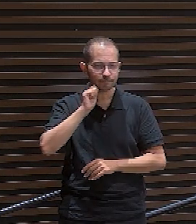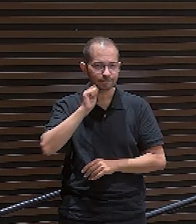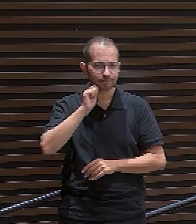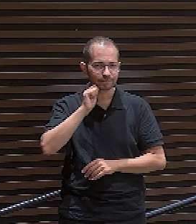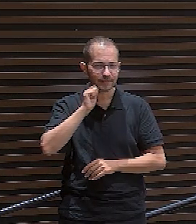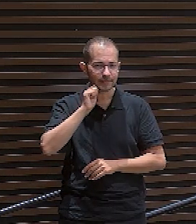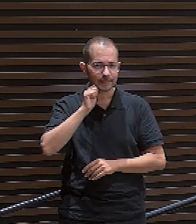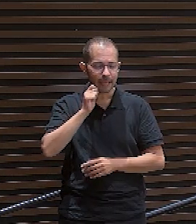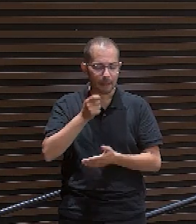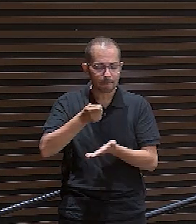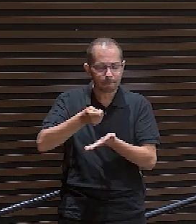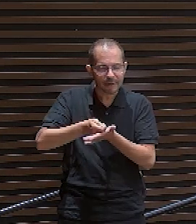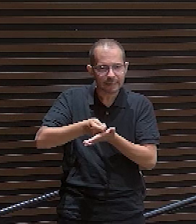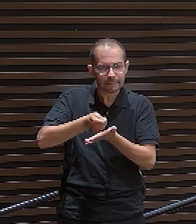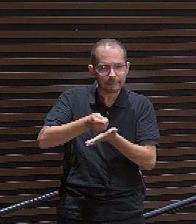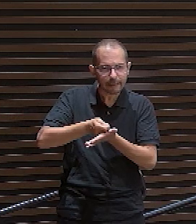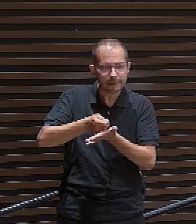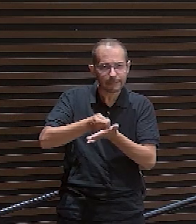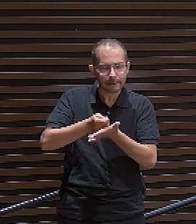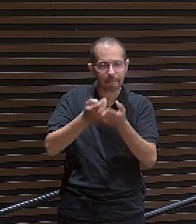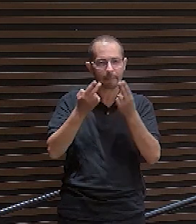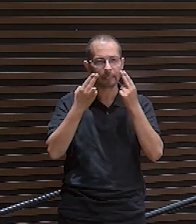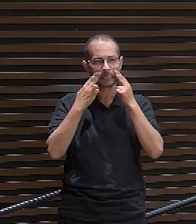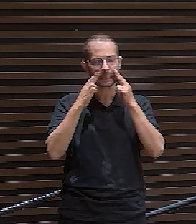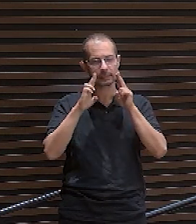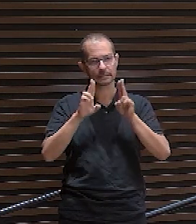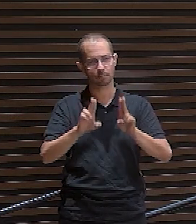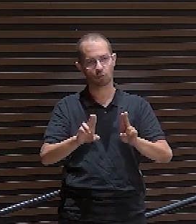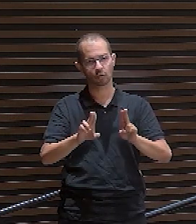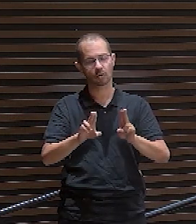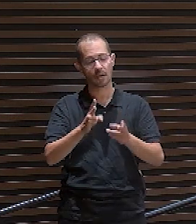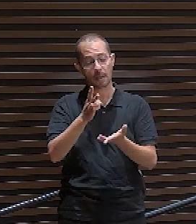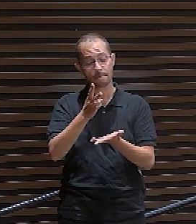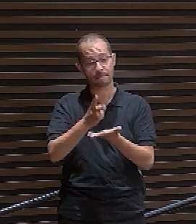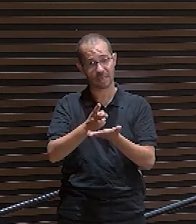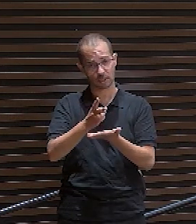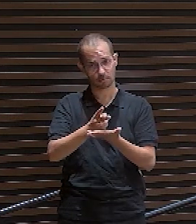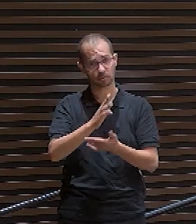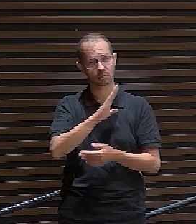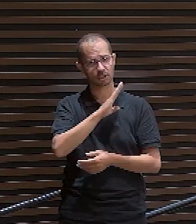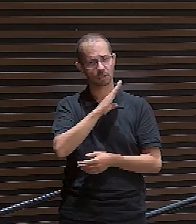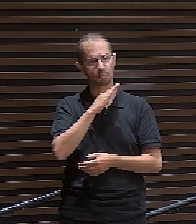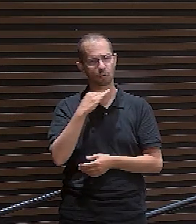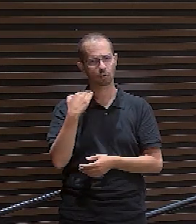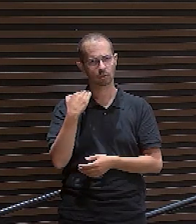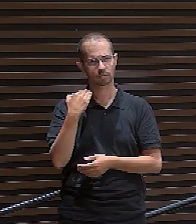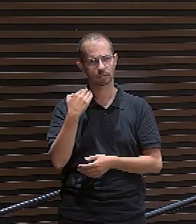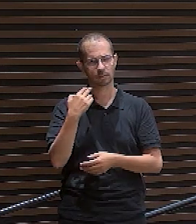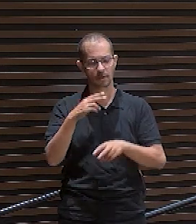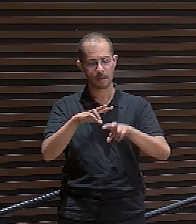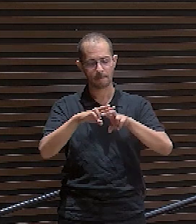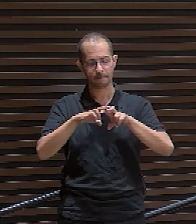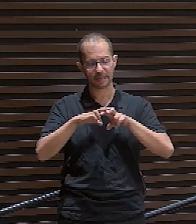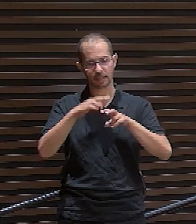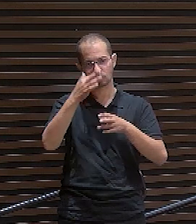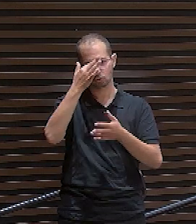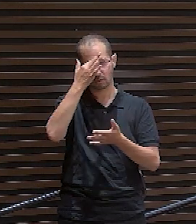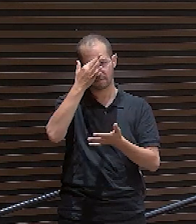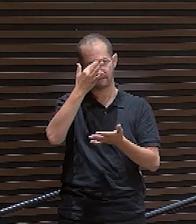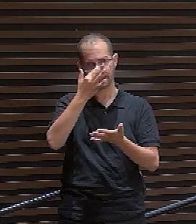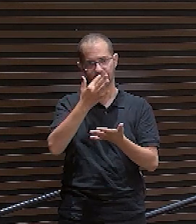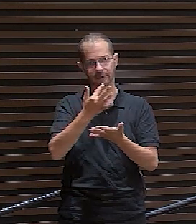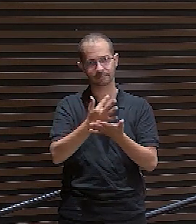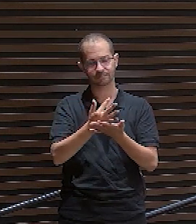do testemunho dele. Embora esteja morto, por meio da sua fé,